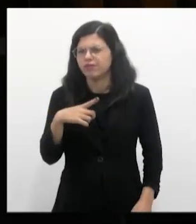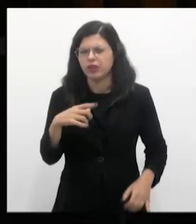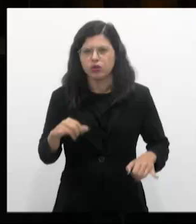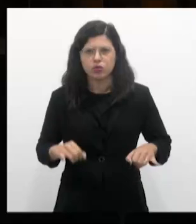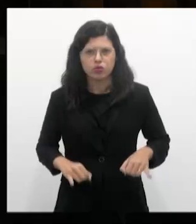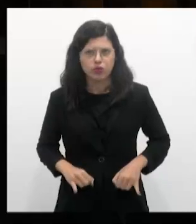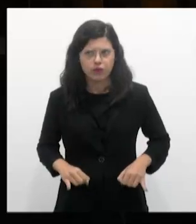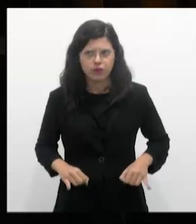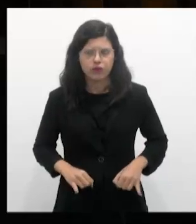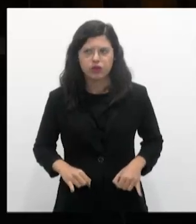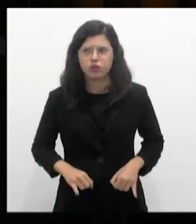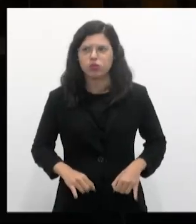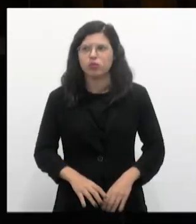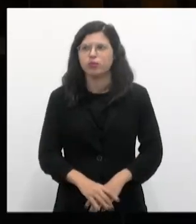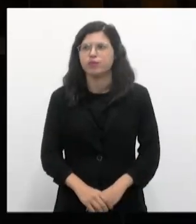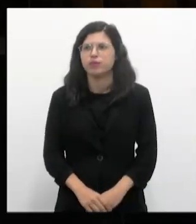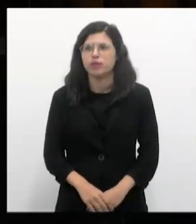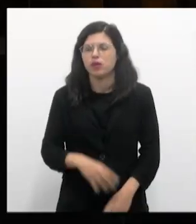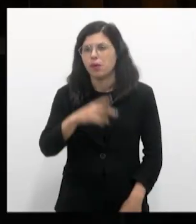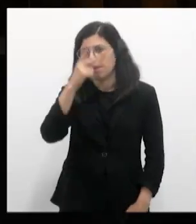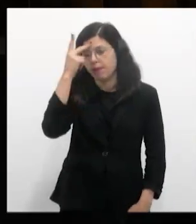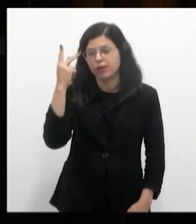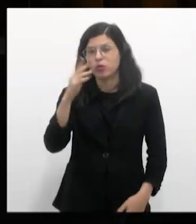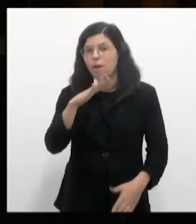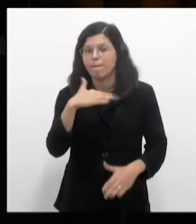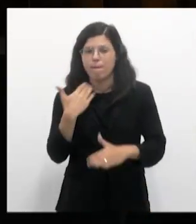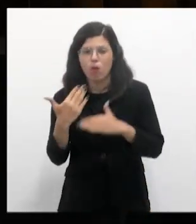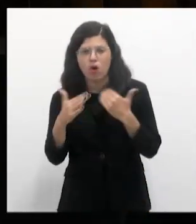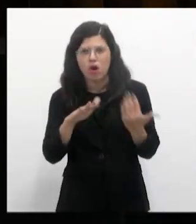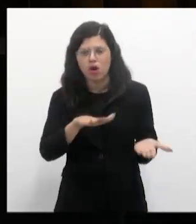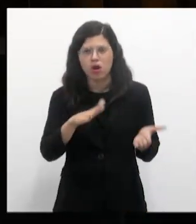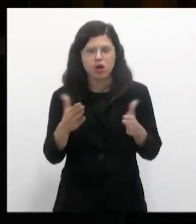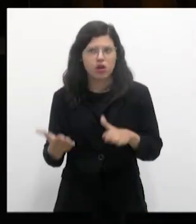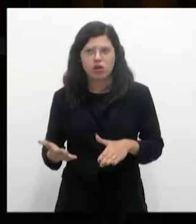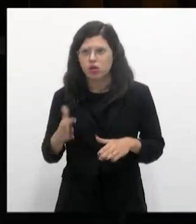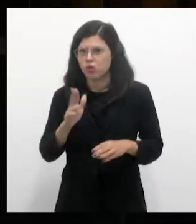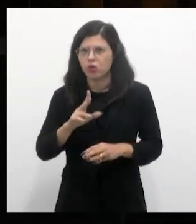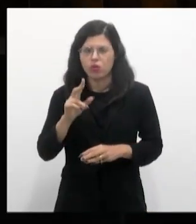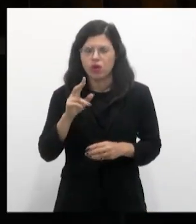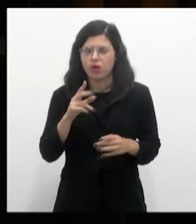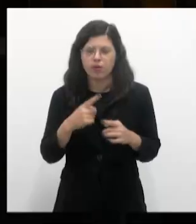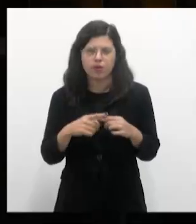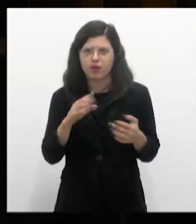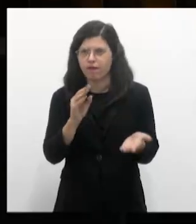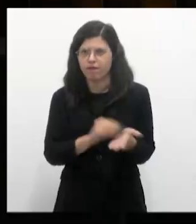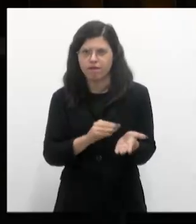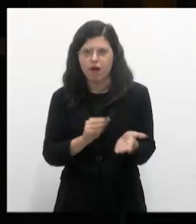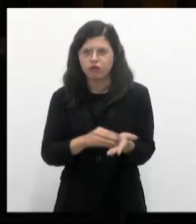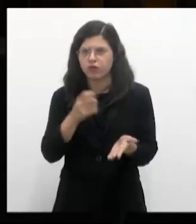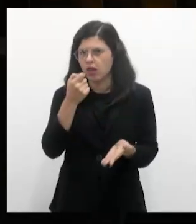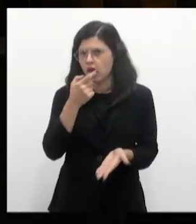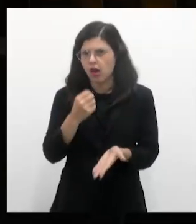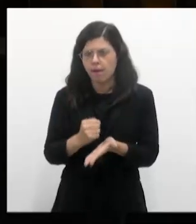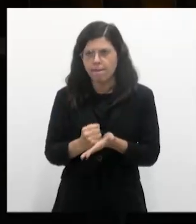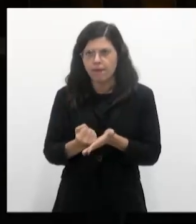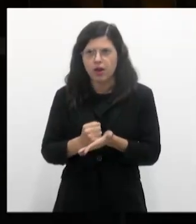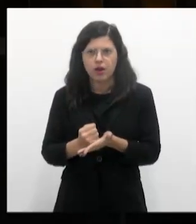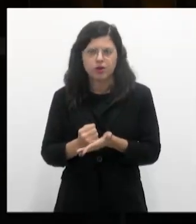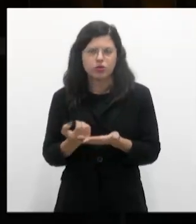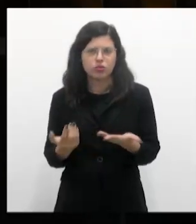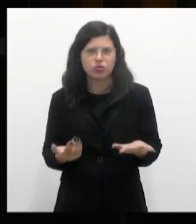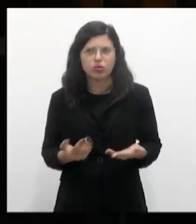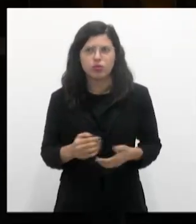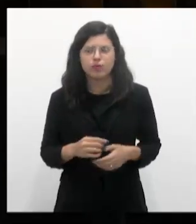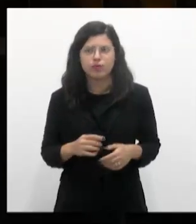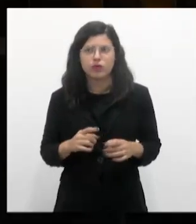sofrido muito. Pessoas estão morrendo, não só por falta de medicação, deputado Renan Jordi e deputado Luiz Paulo,